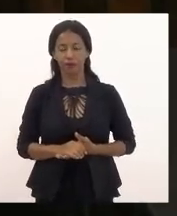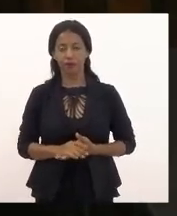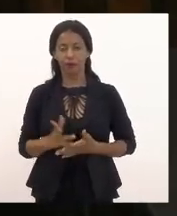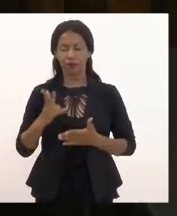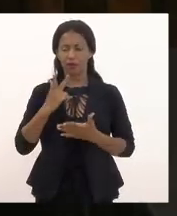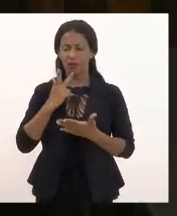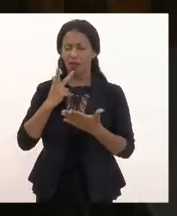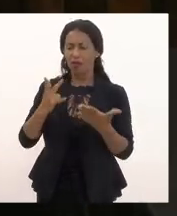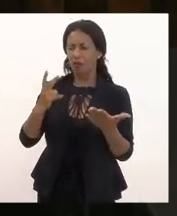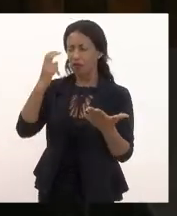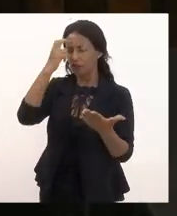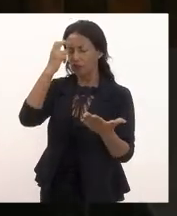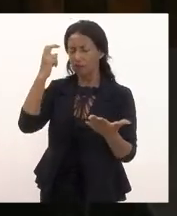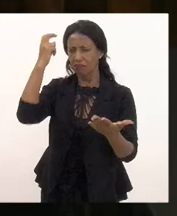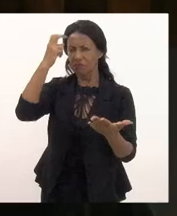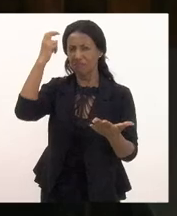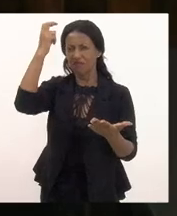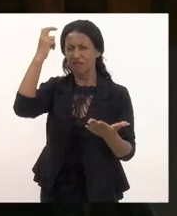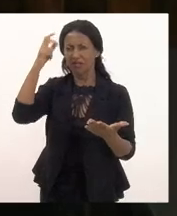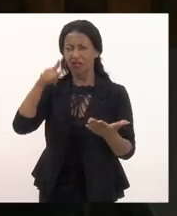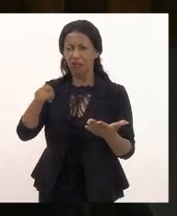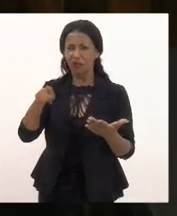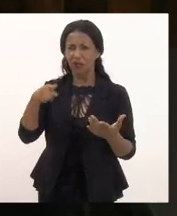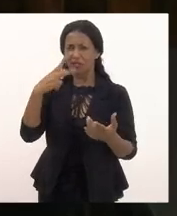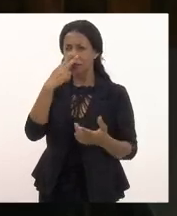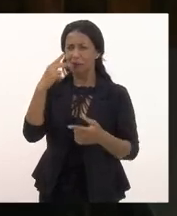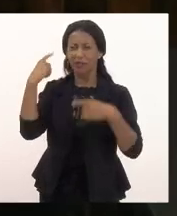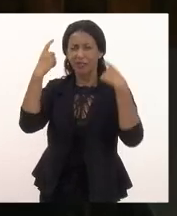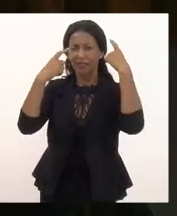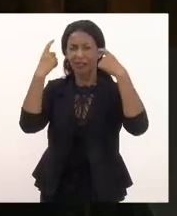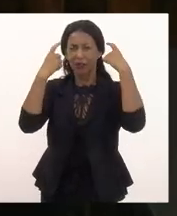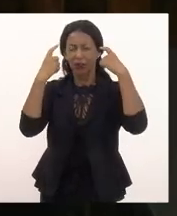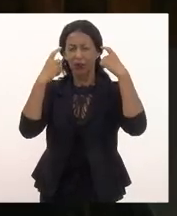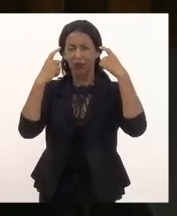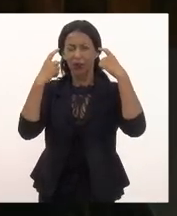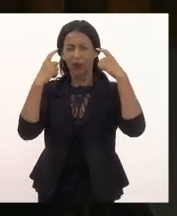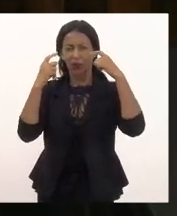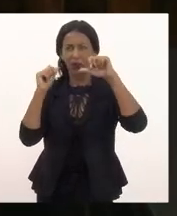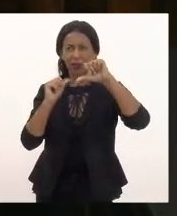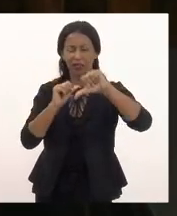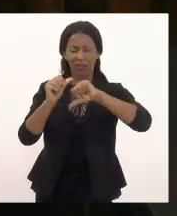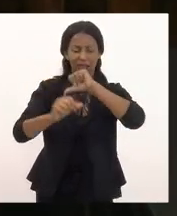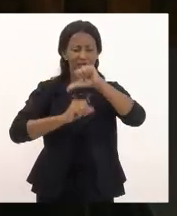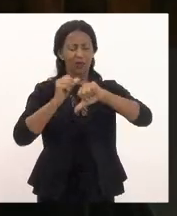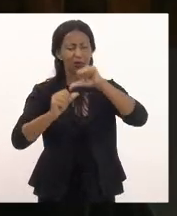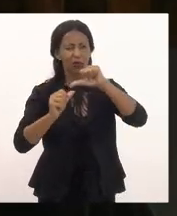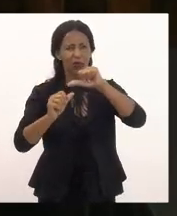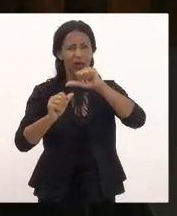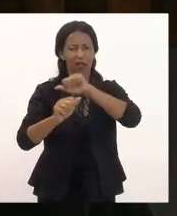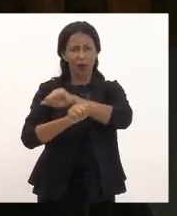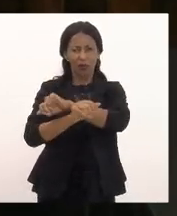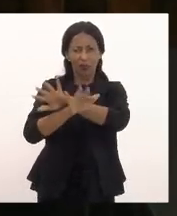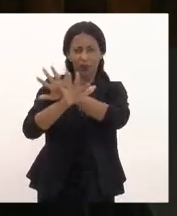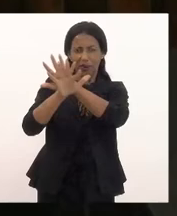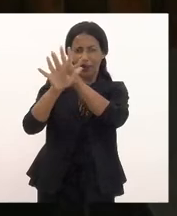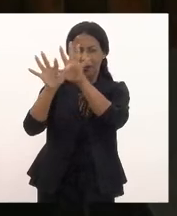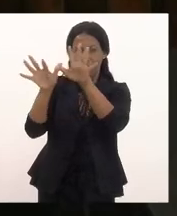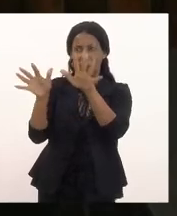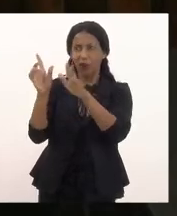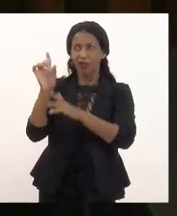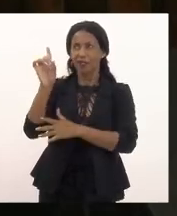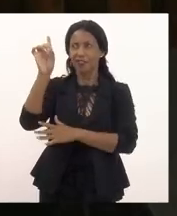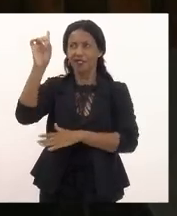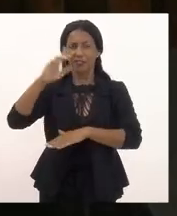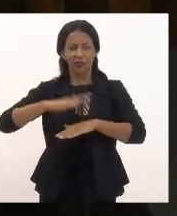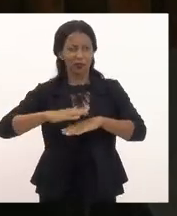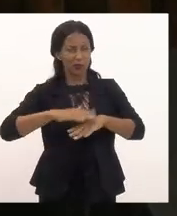dizendo-se os sábios, tornaram-se loucos e trocaram a glória do Deus imortal por imagens